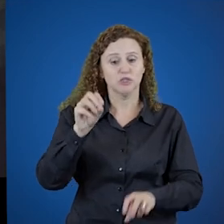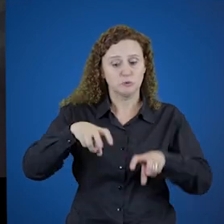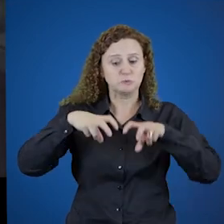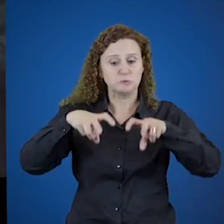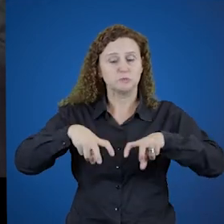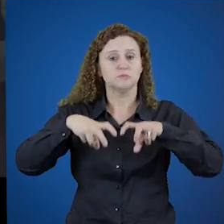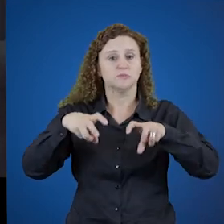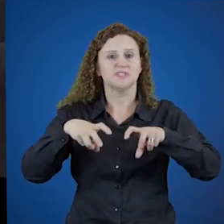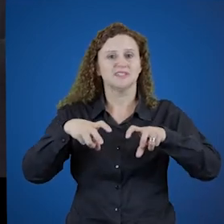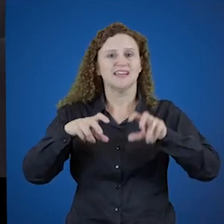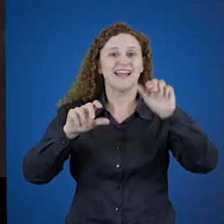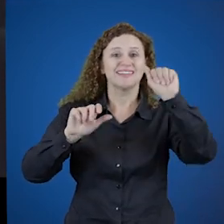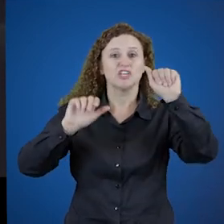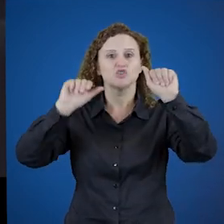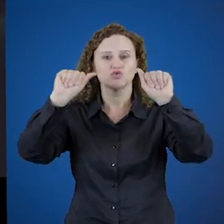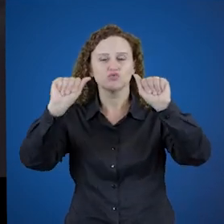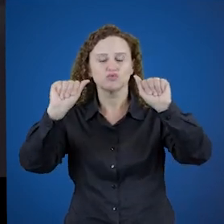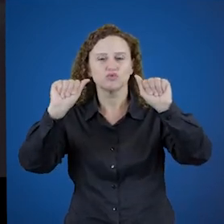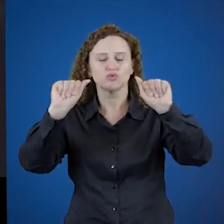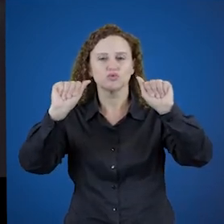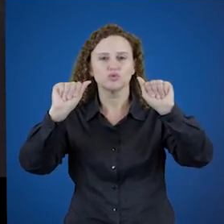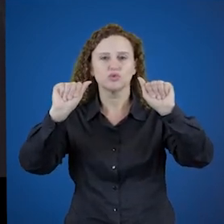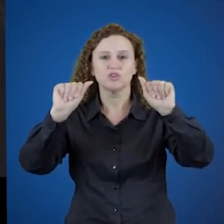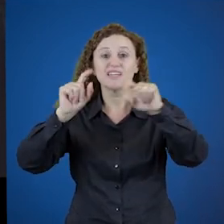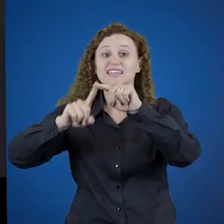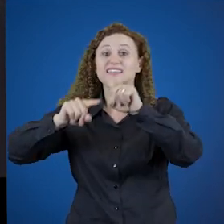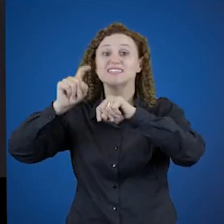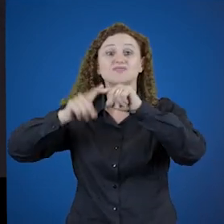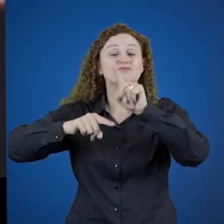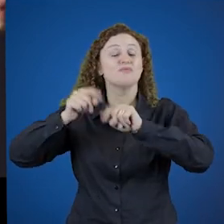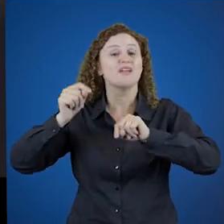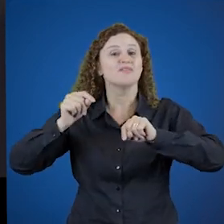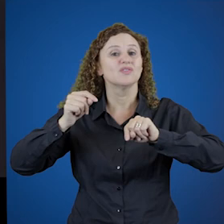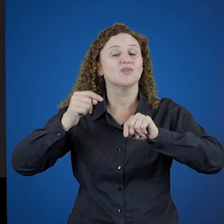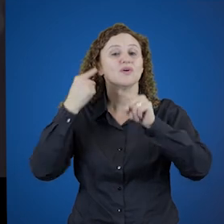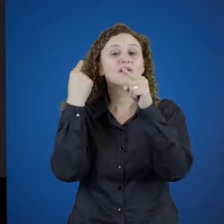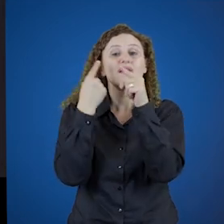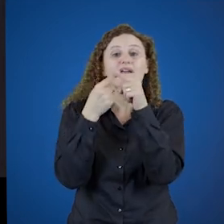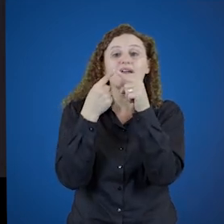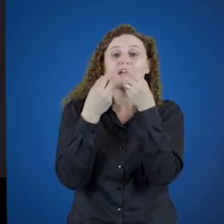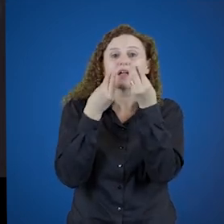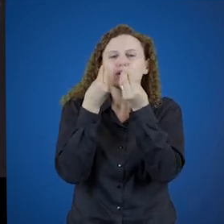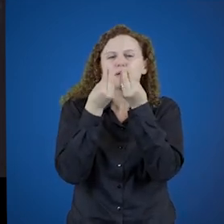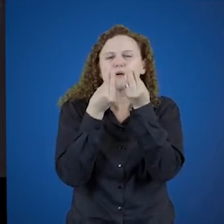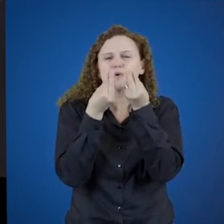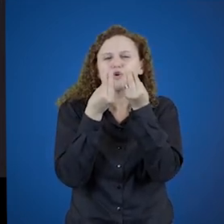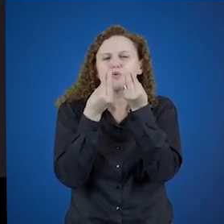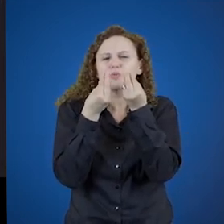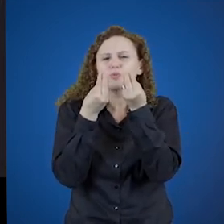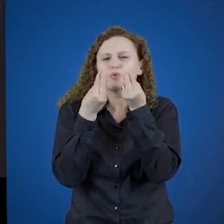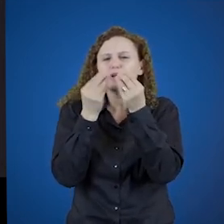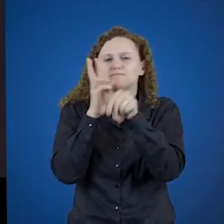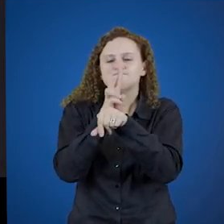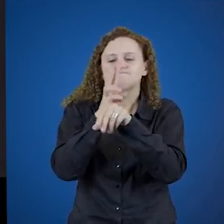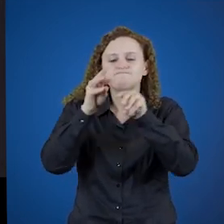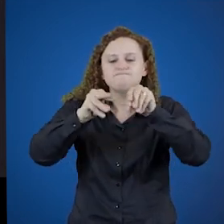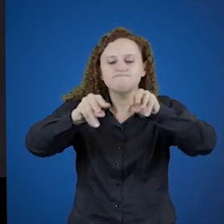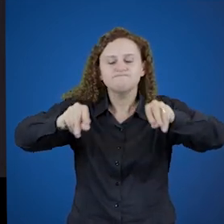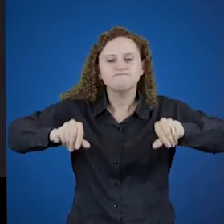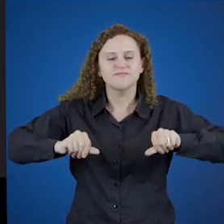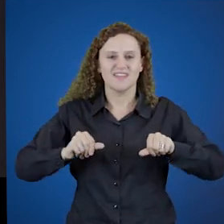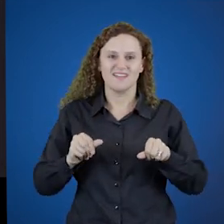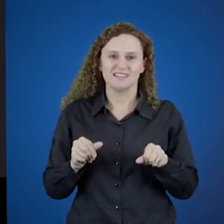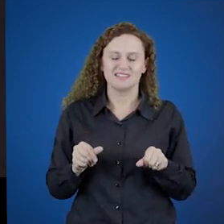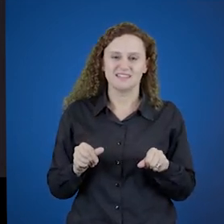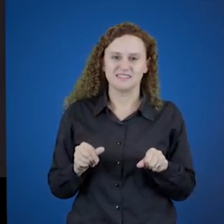o arado é o adjunto adverbial de instrumento ou de 6 ao meio que ele usou para lavrar